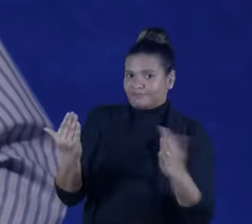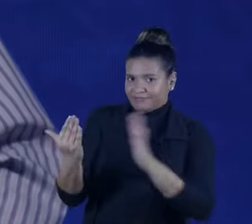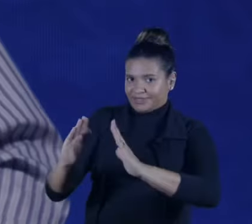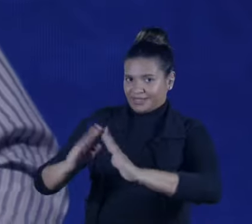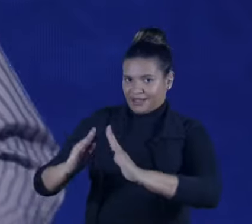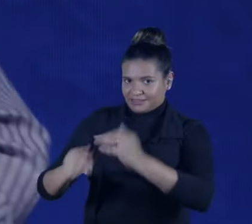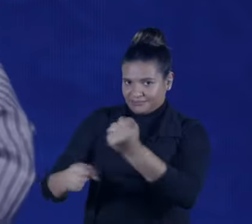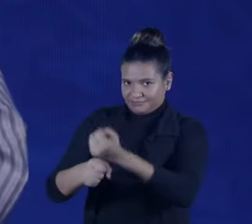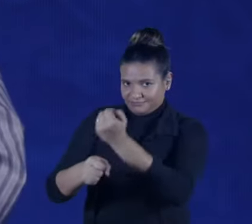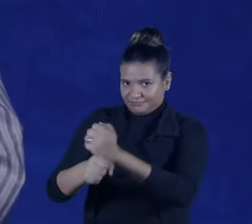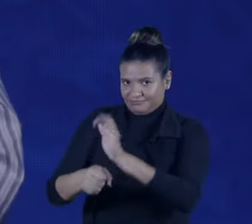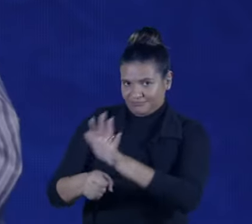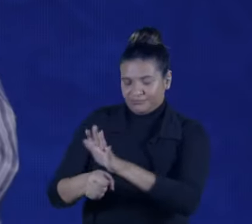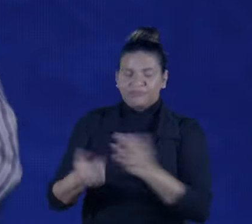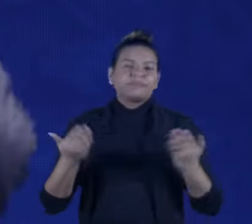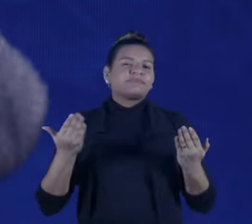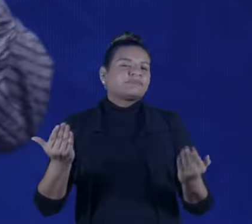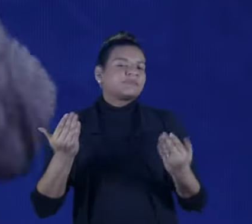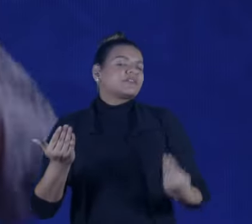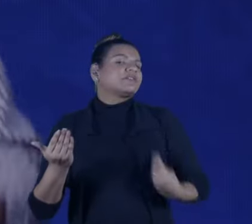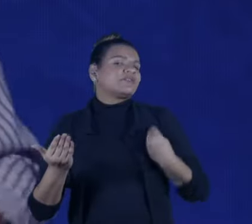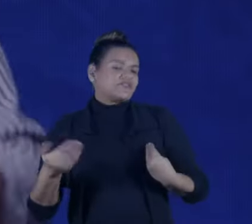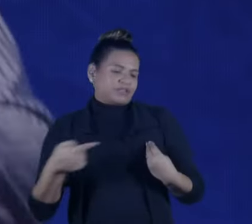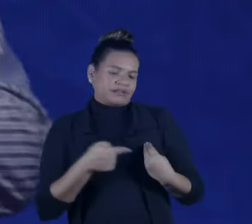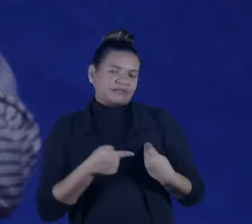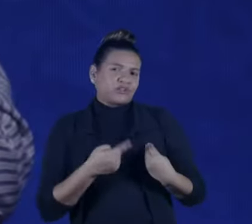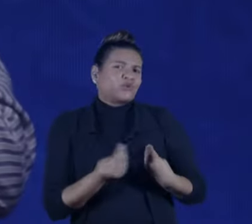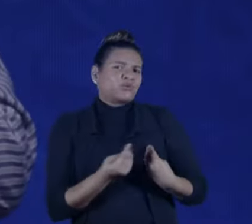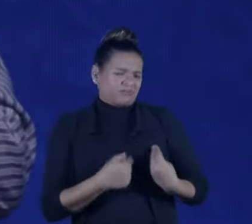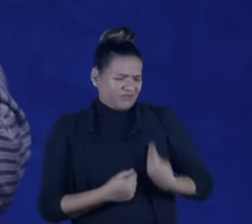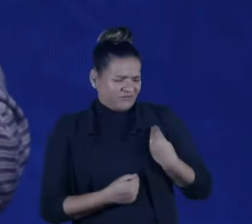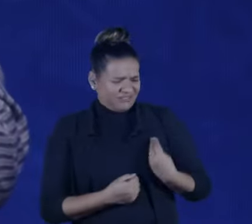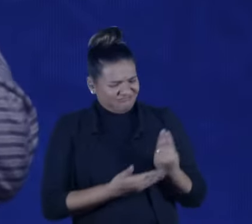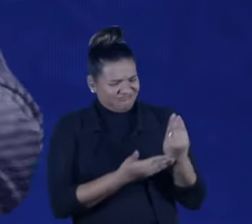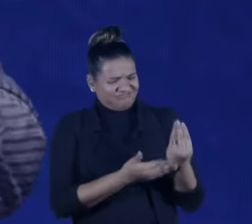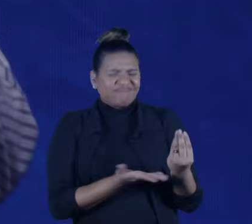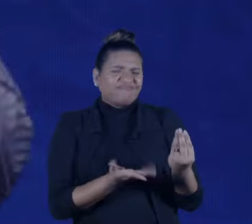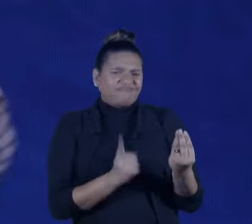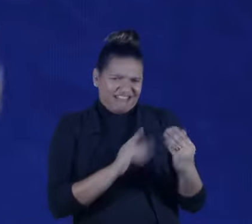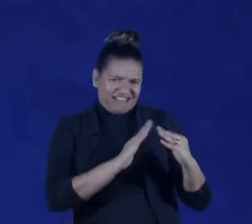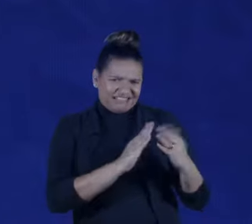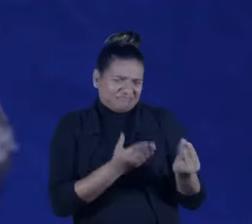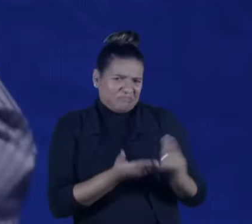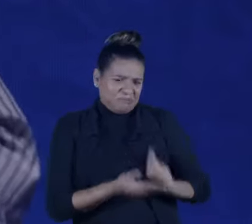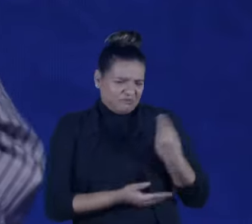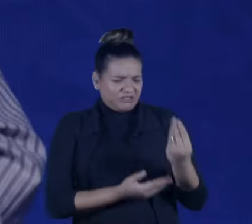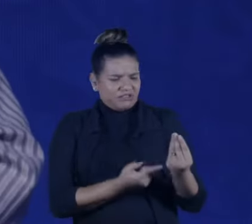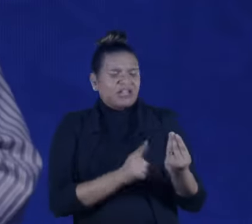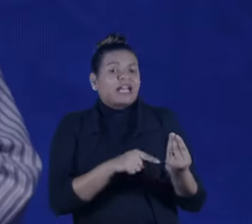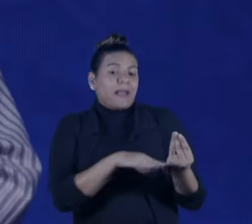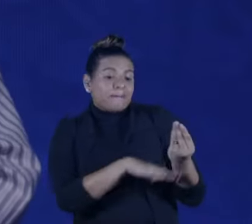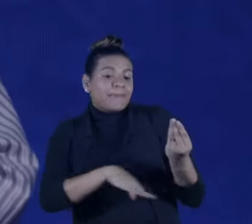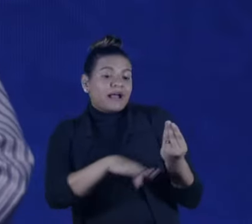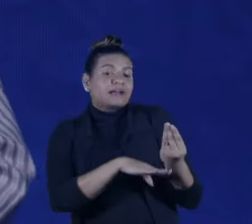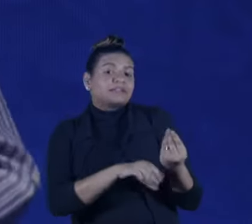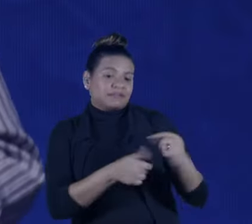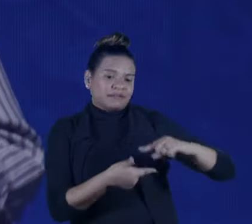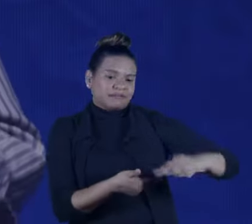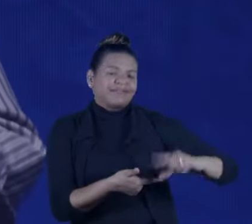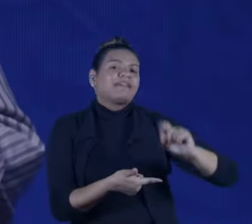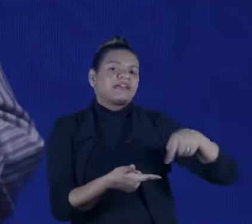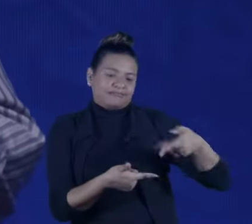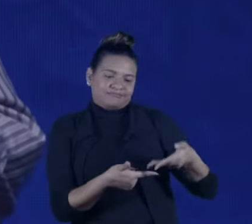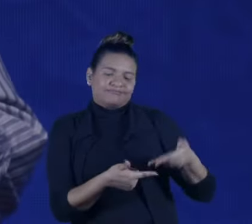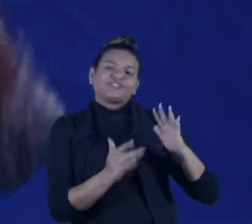vidas? Jesus. Quando a gente vai lá para Efésios capítulo 2, versos 20 a 22, a Bíblia